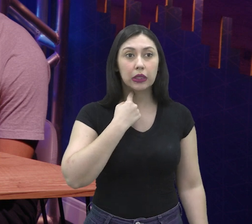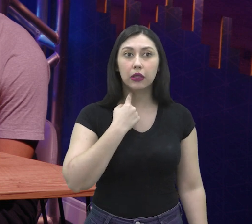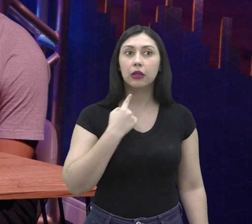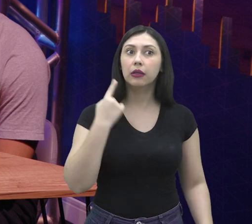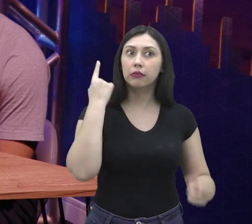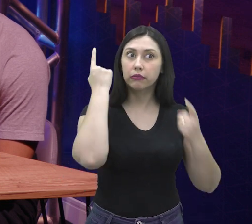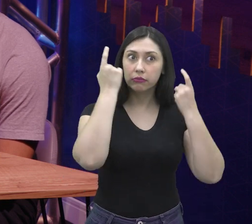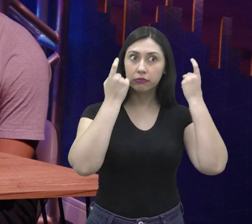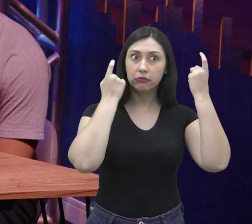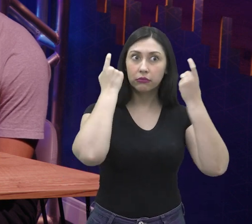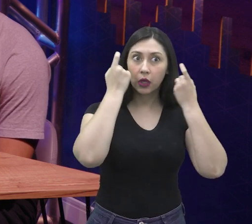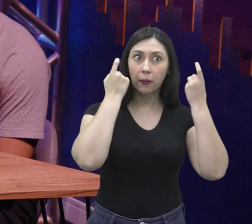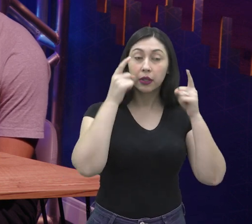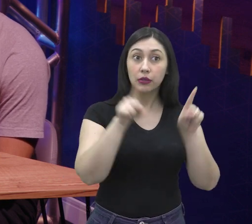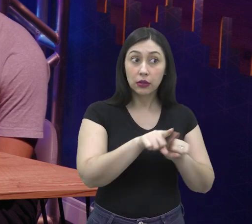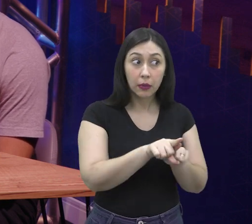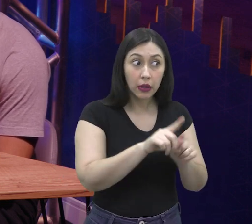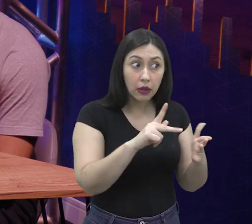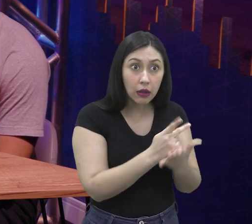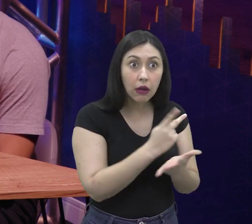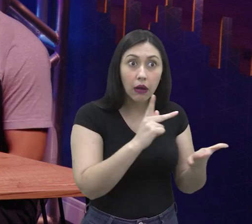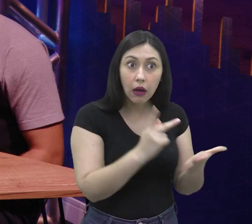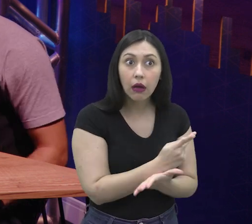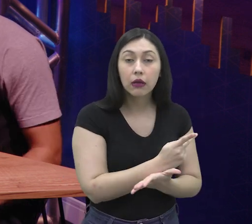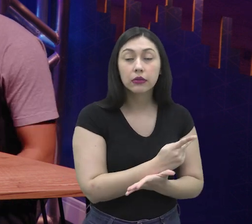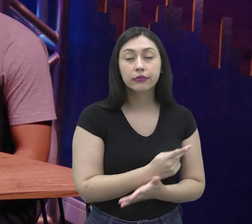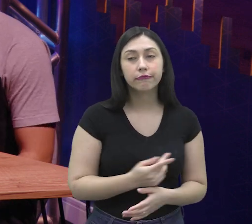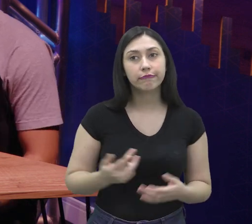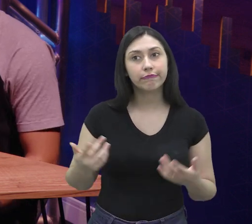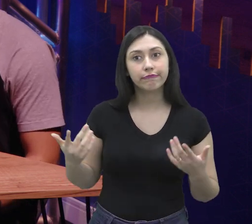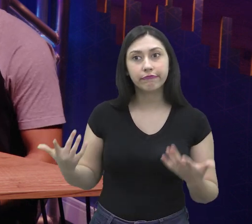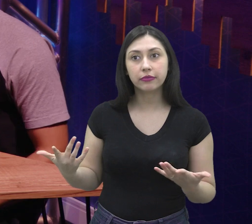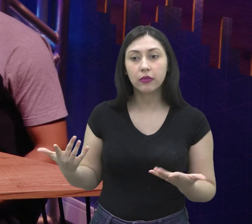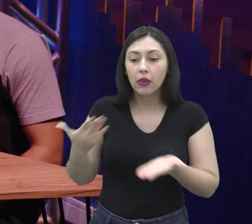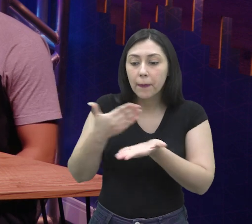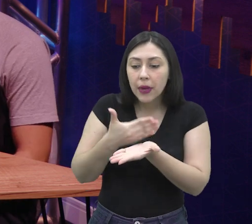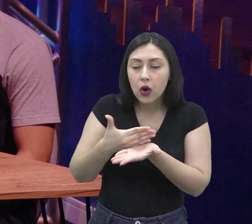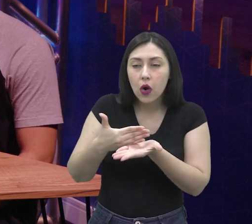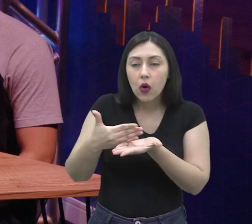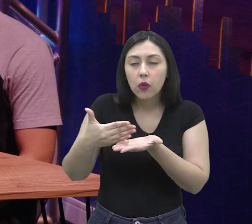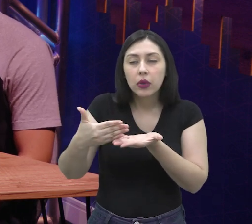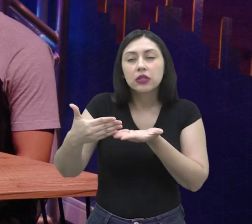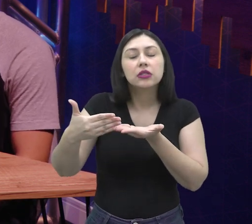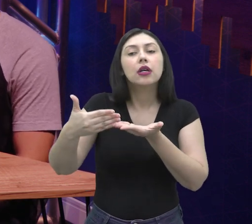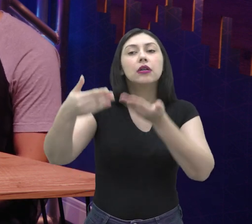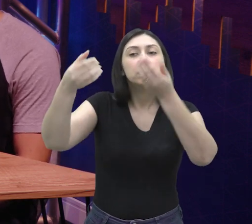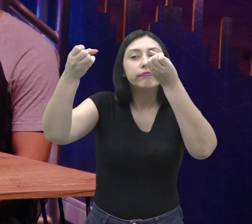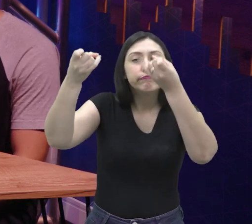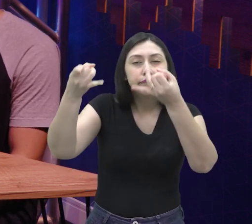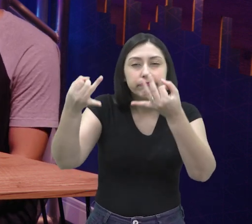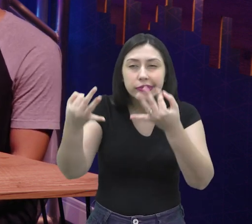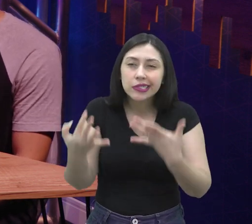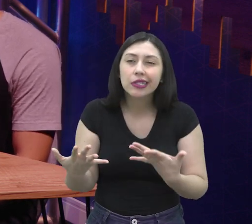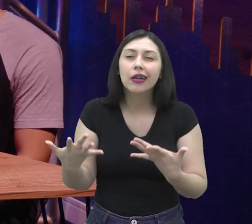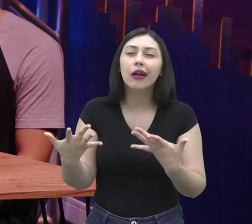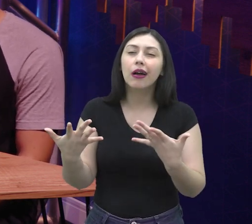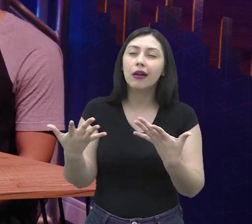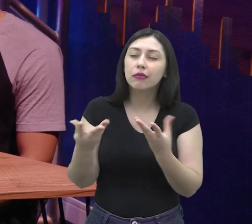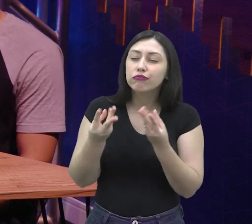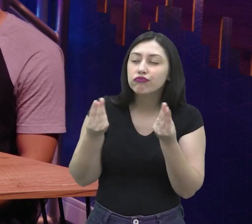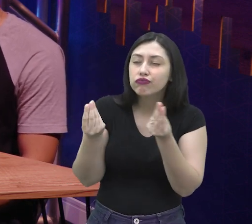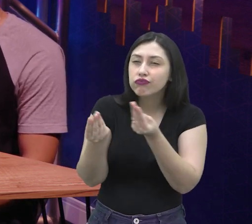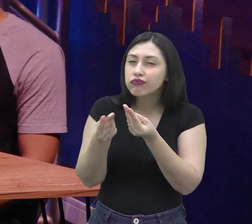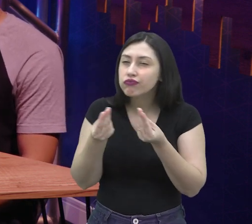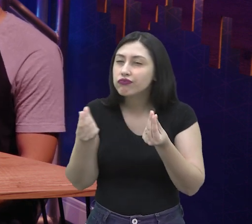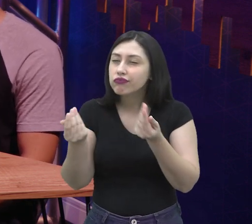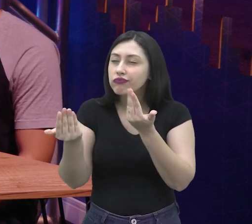é extremamente preocupante. E errado, né? E assim, pra gente começar a inserir a pitadinha